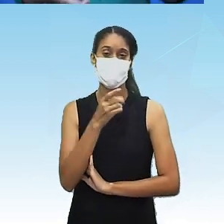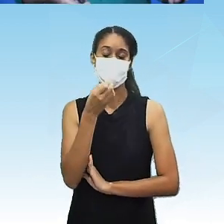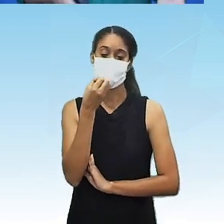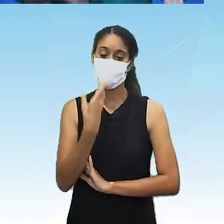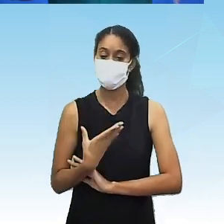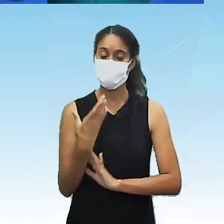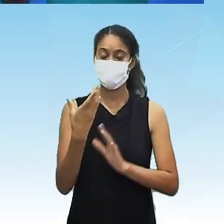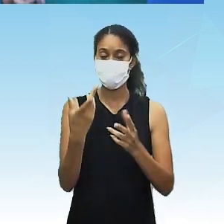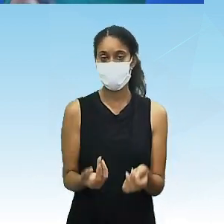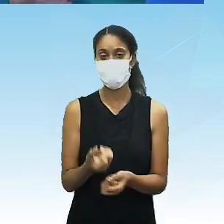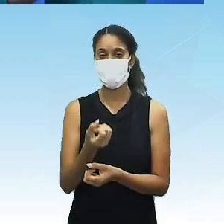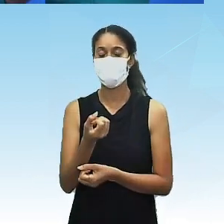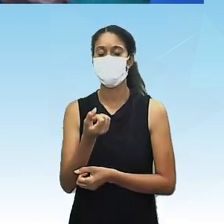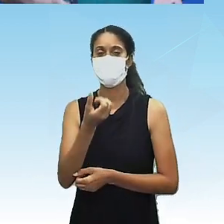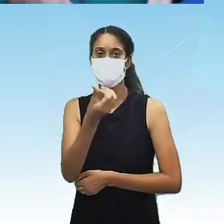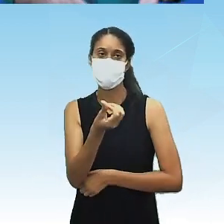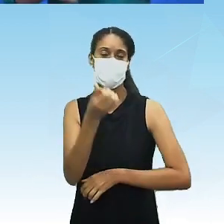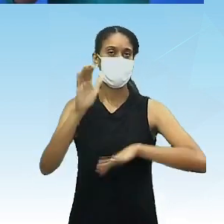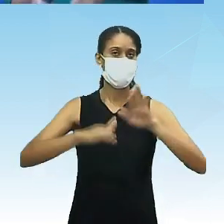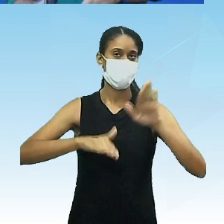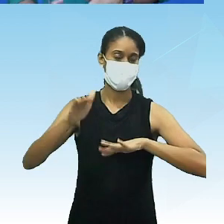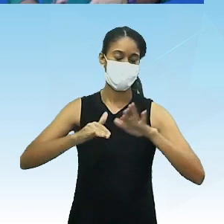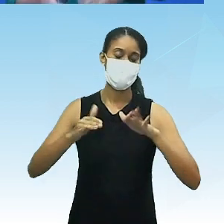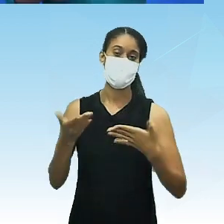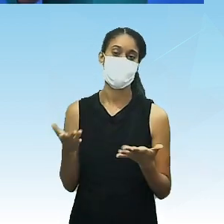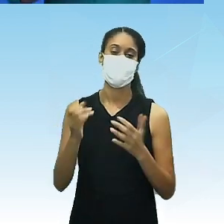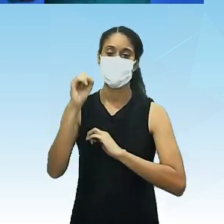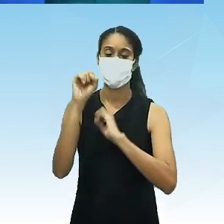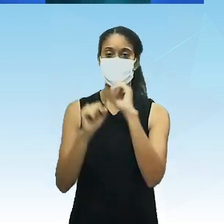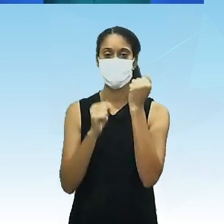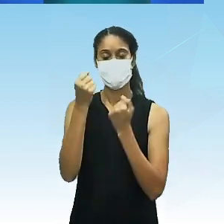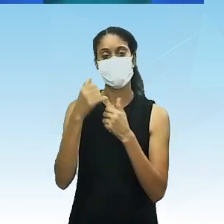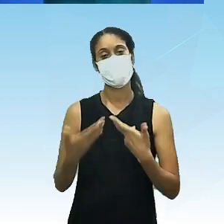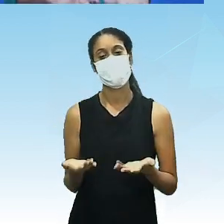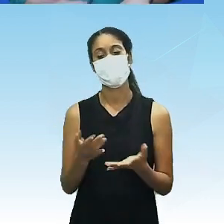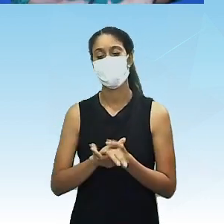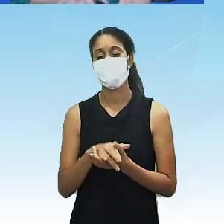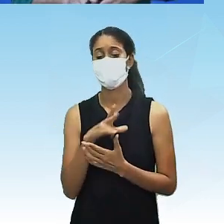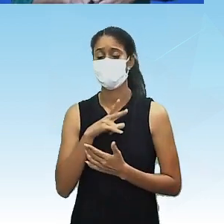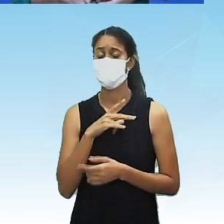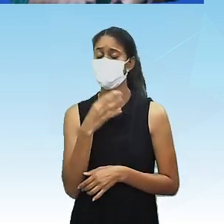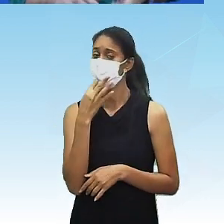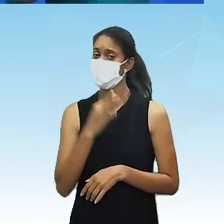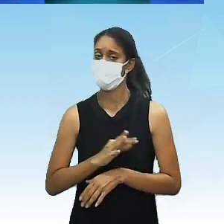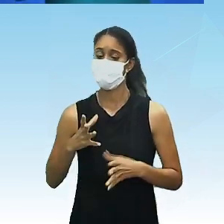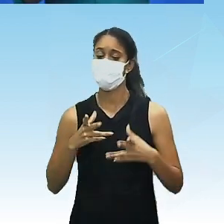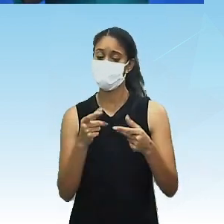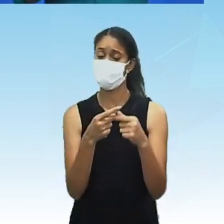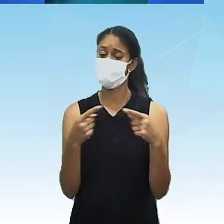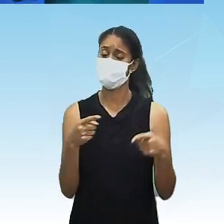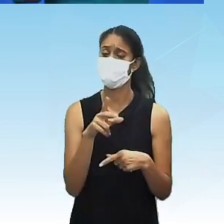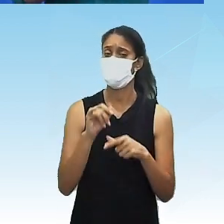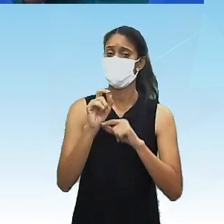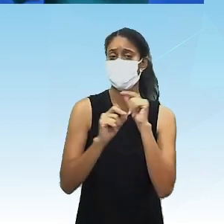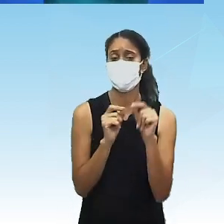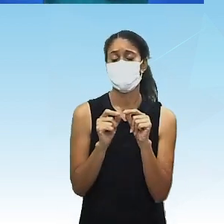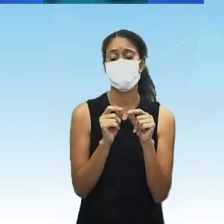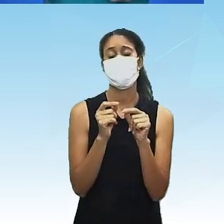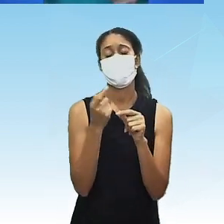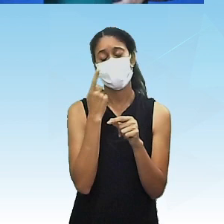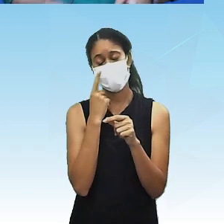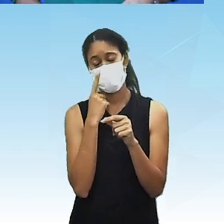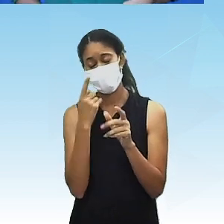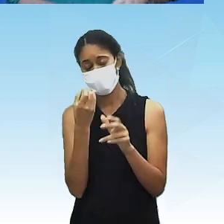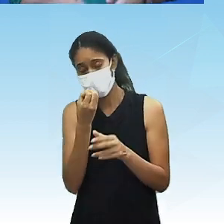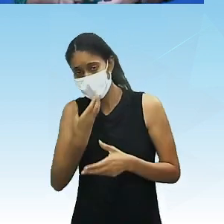cromo 6. Não sei, vai depender muito do processo industrial. E eu particularmente não conheço todos, certo? Mas vale a pena você pesquisar isso aí. É um processo